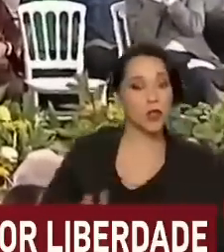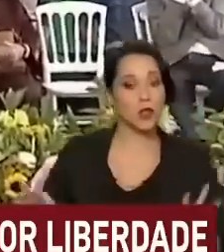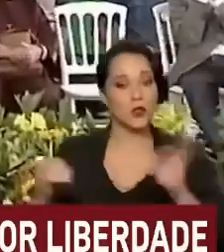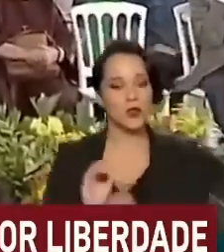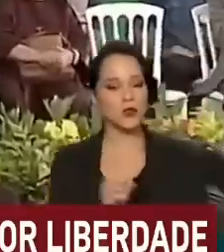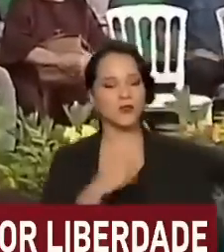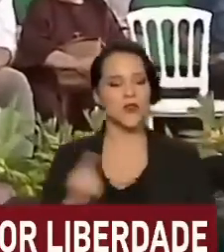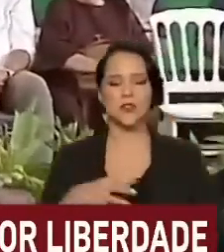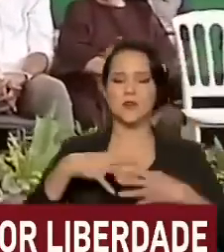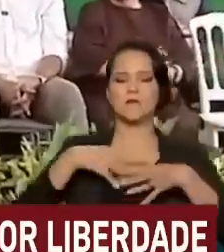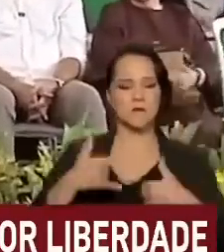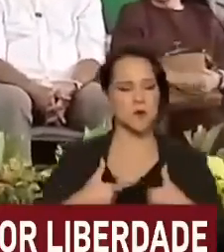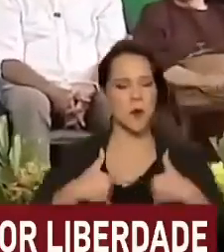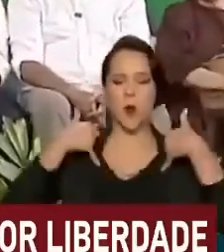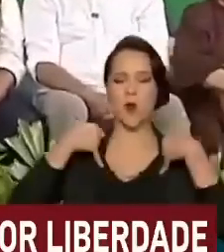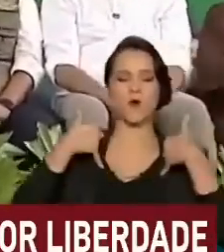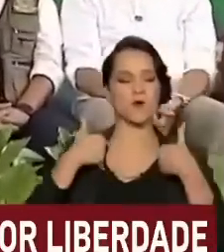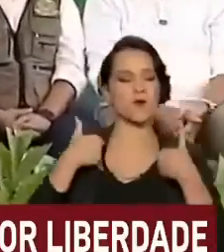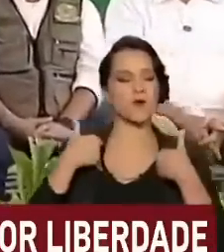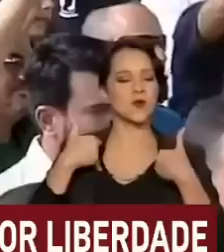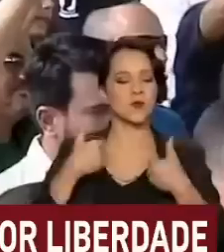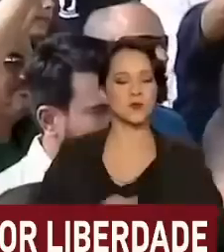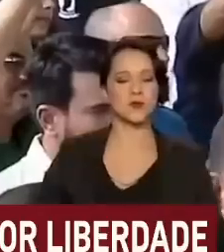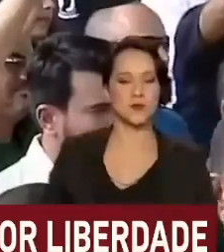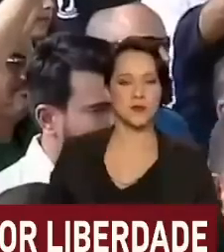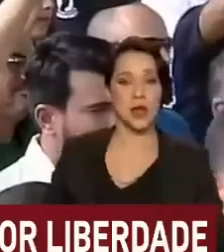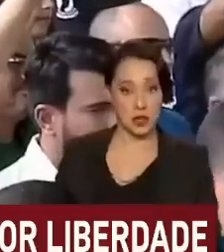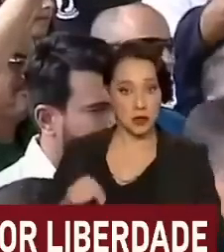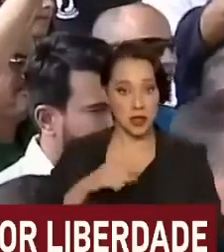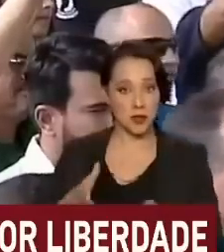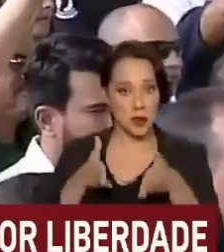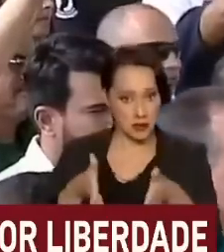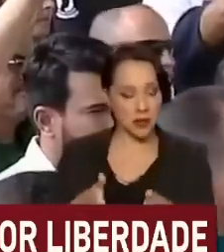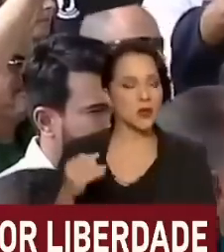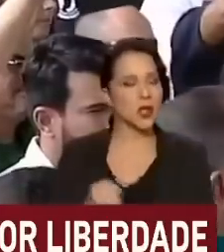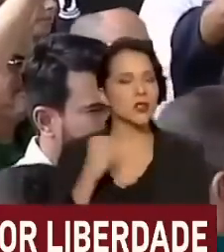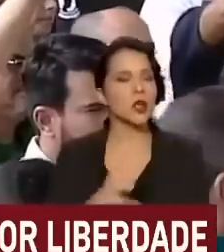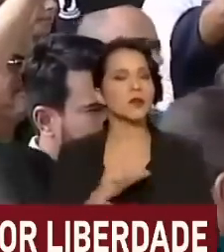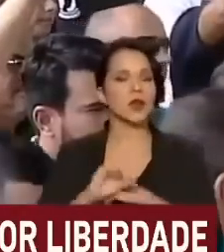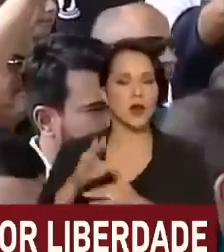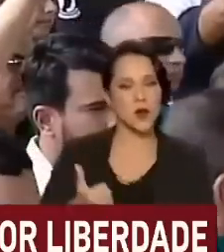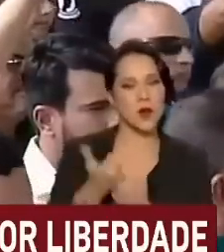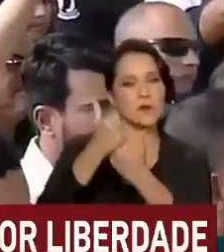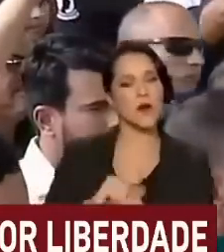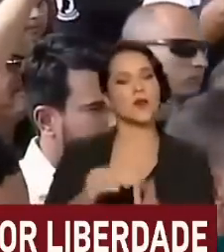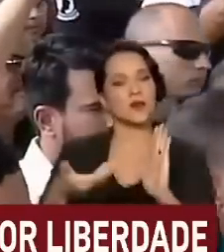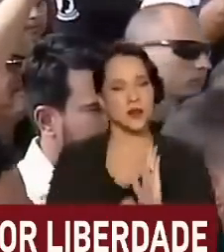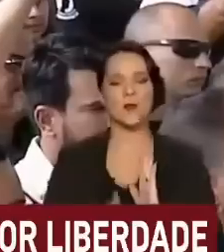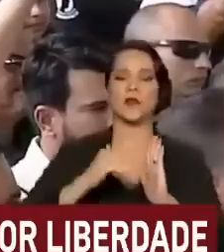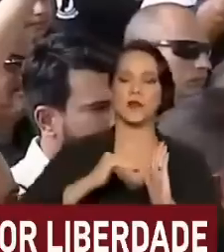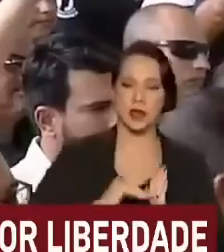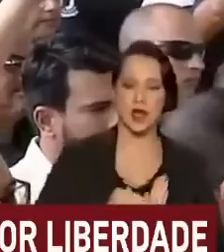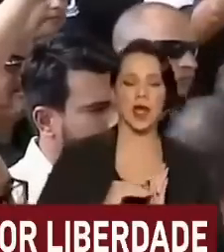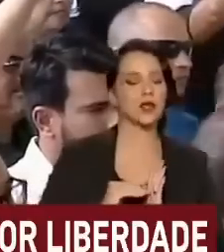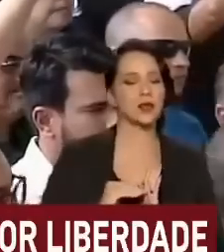todos nós nos orgulhamos tivemos também a participação nessas obras o apoio da câmara e do Senado